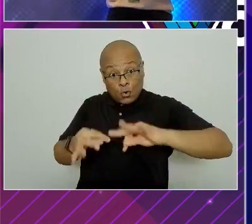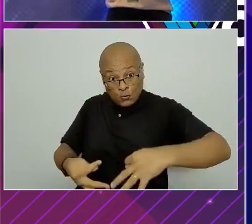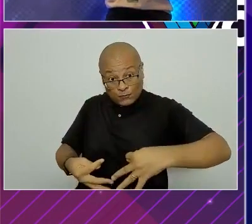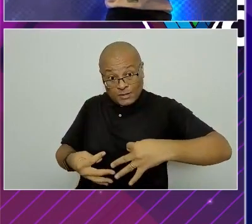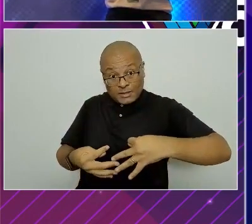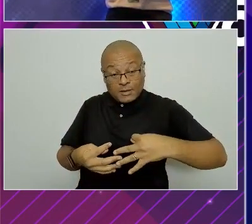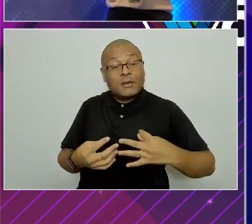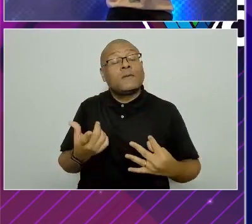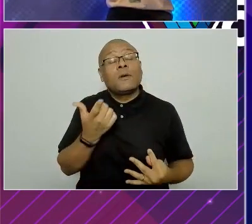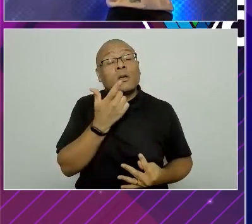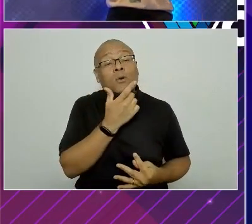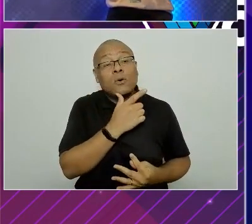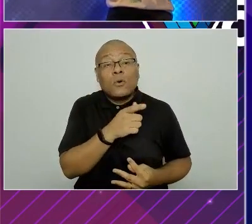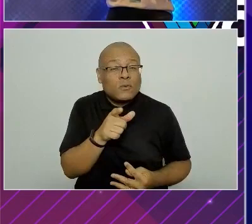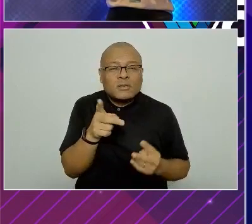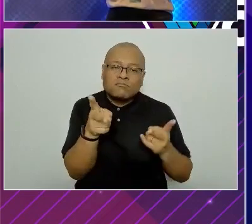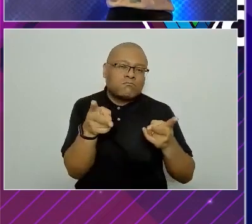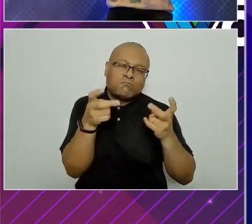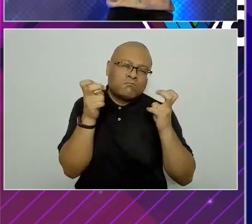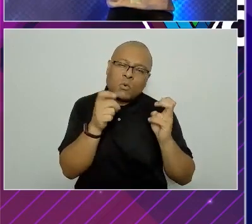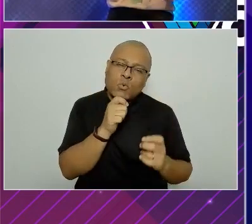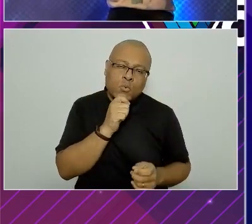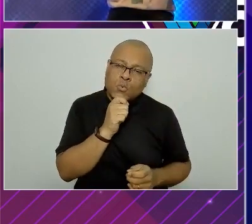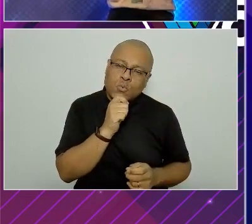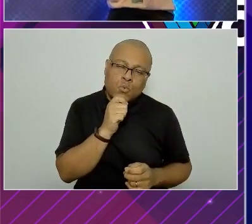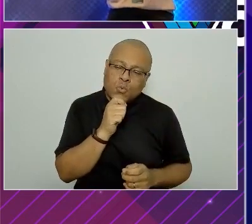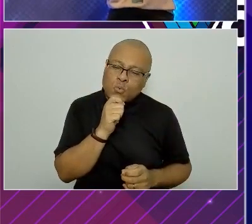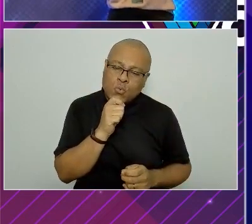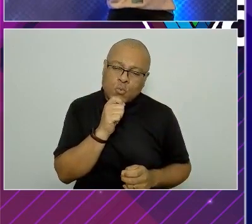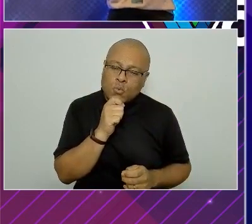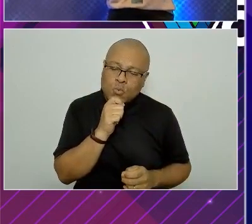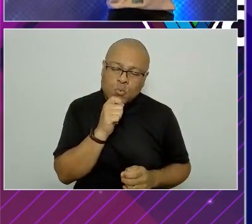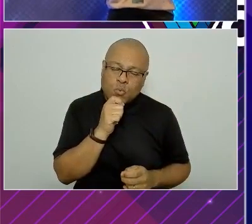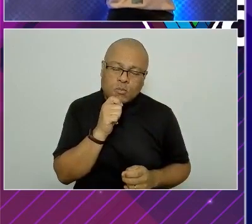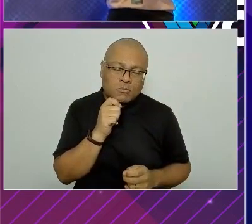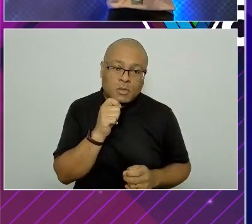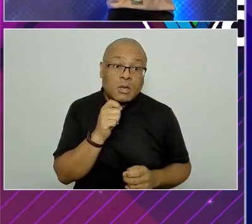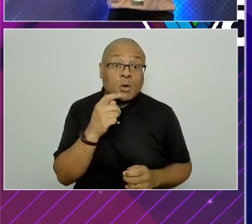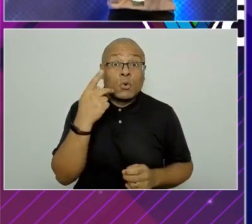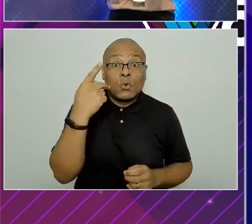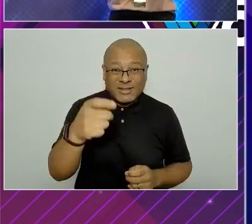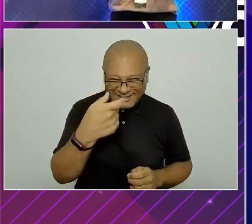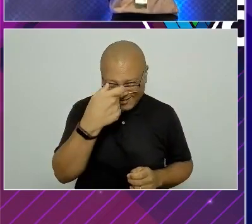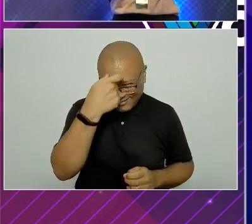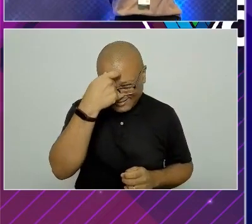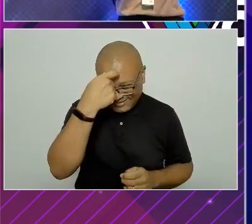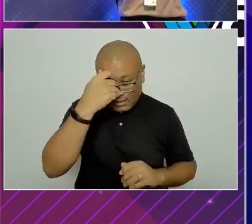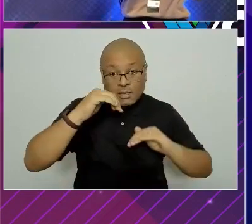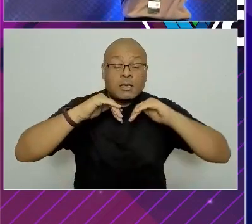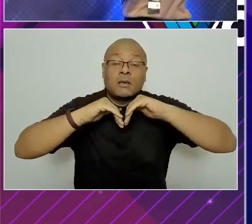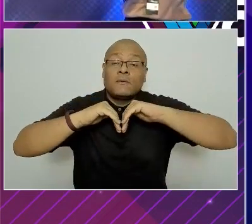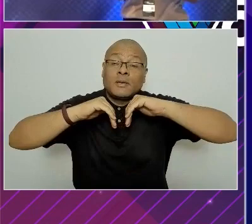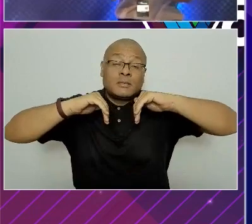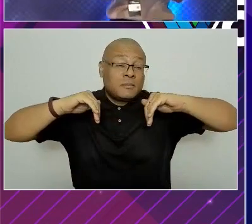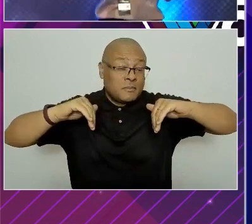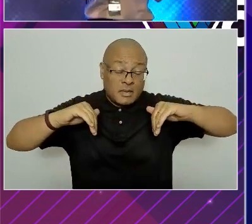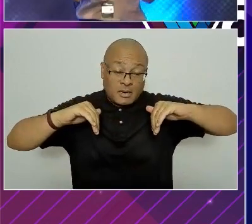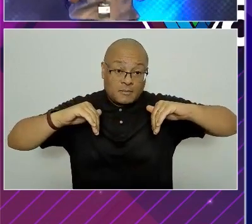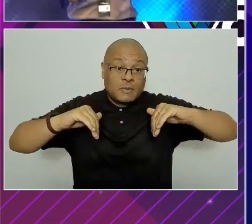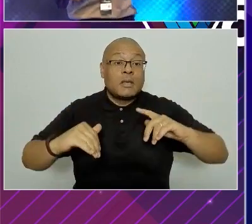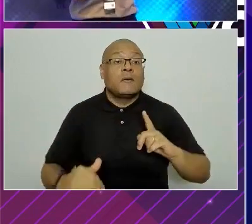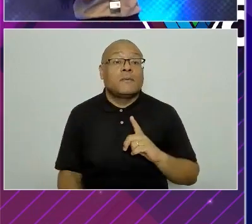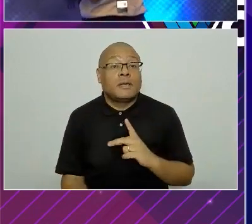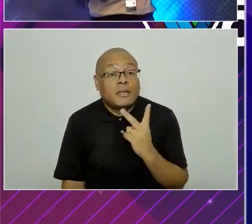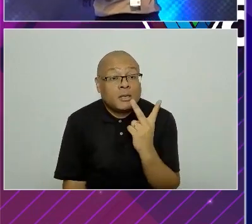gente, mesmo que você não perceba, isso a gente faz de uma maneira involuntária, o seu córtex, ele está separando exatamente assim. Ele traduz as